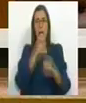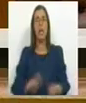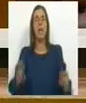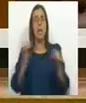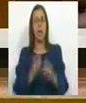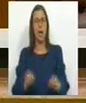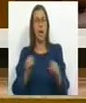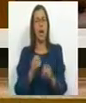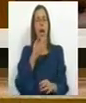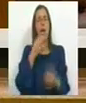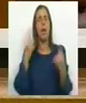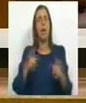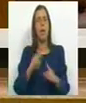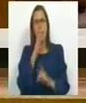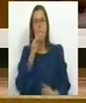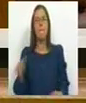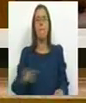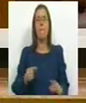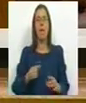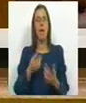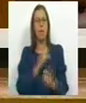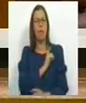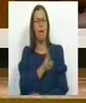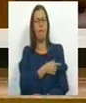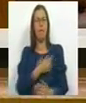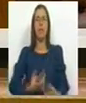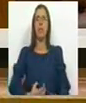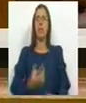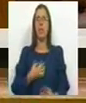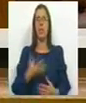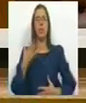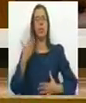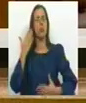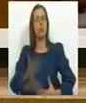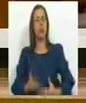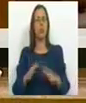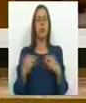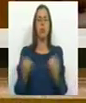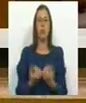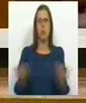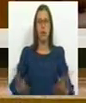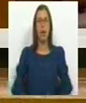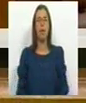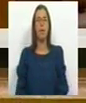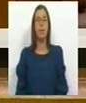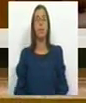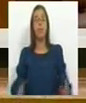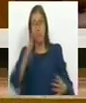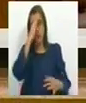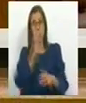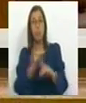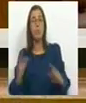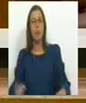ninguém que tenha o mínimo de decoro e de sentido de justiça social. Sabem